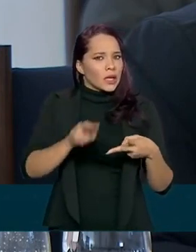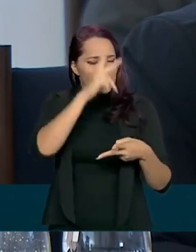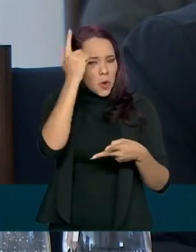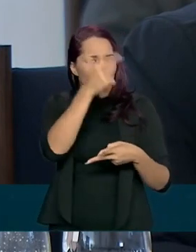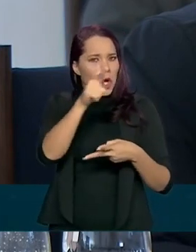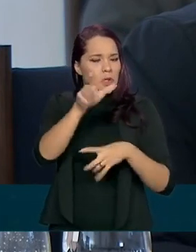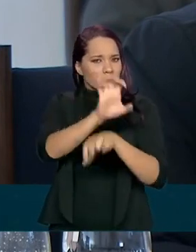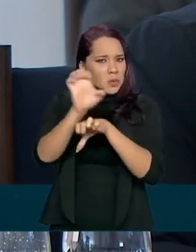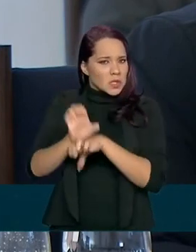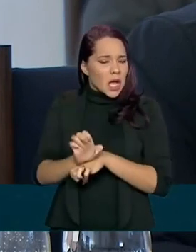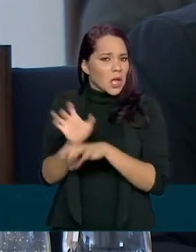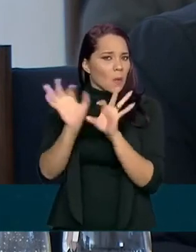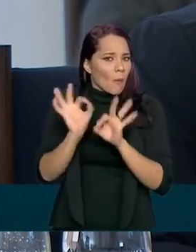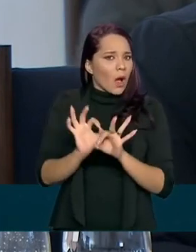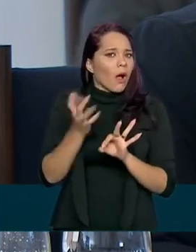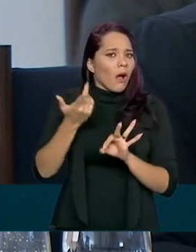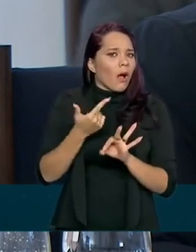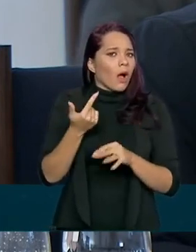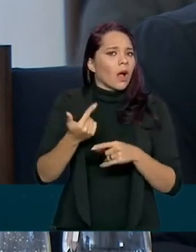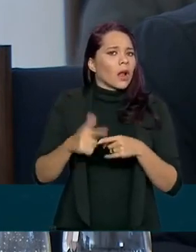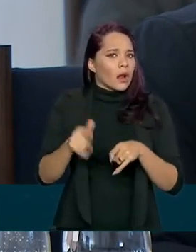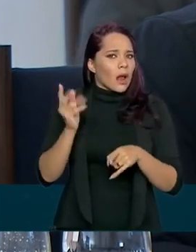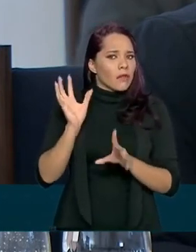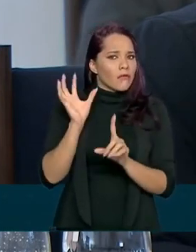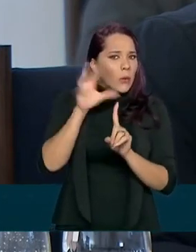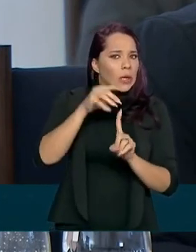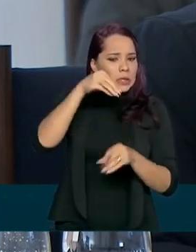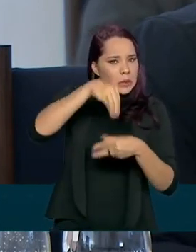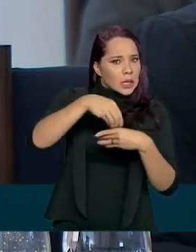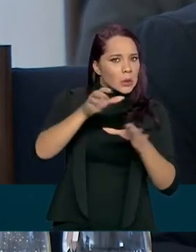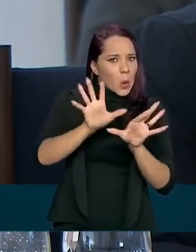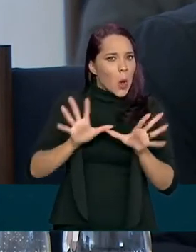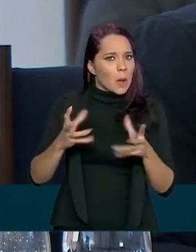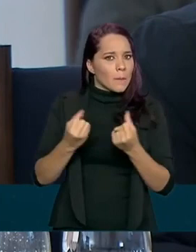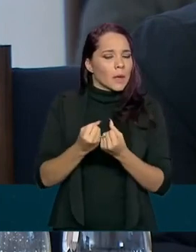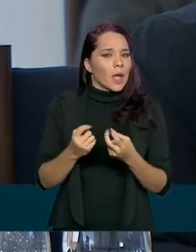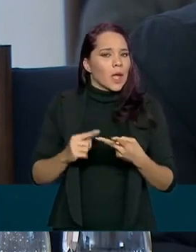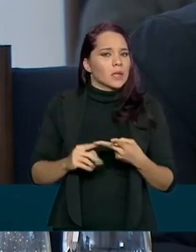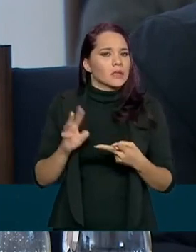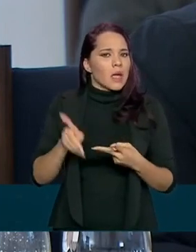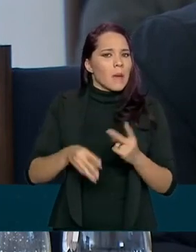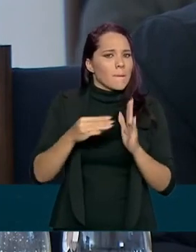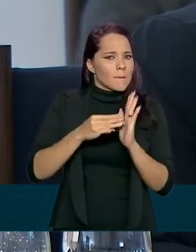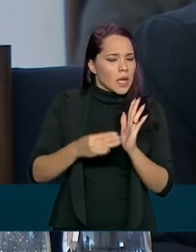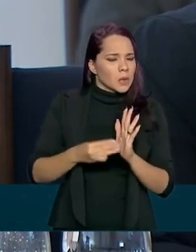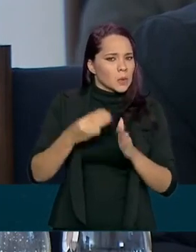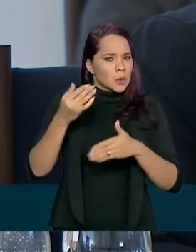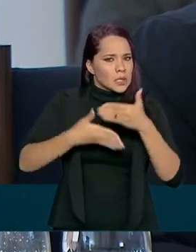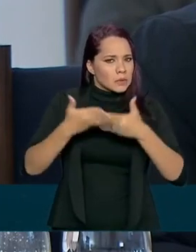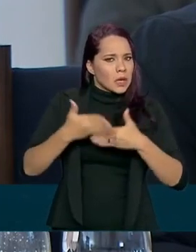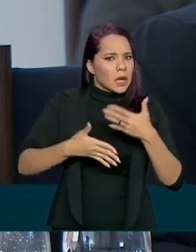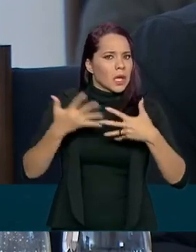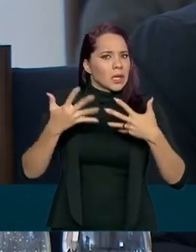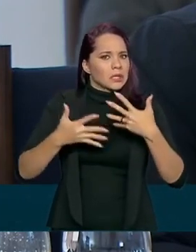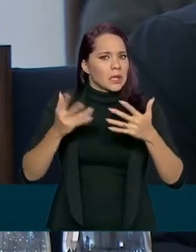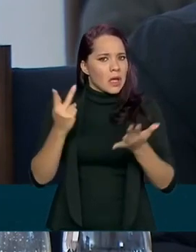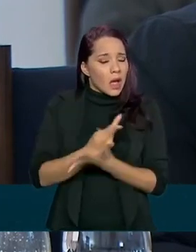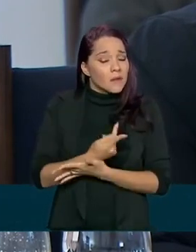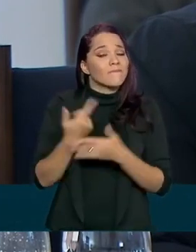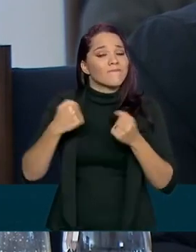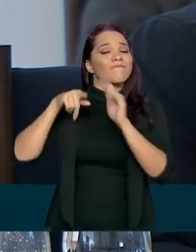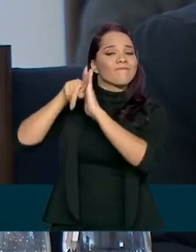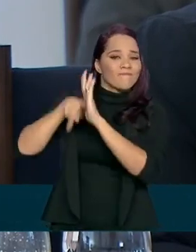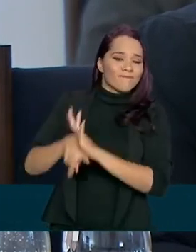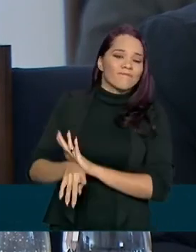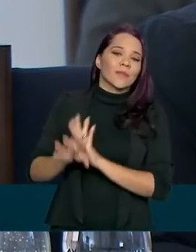atores não estatais na ms é uma questão de método de transparência precisamos